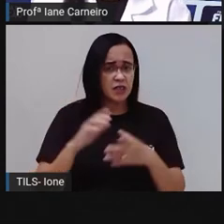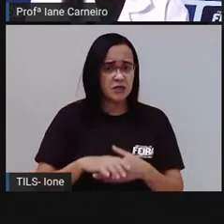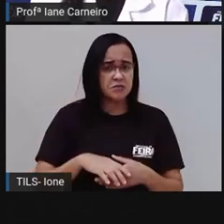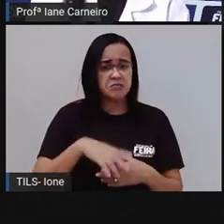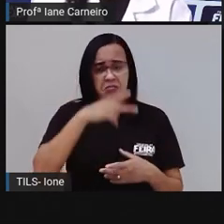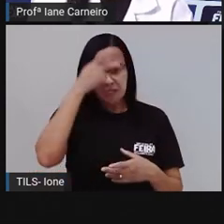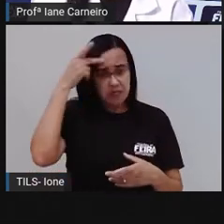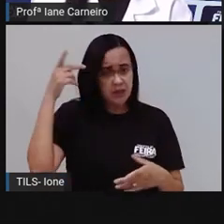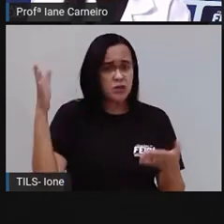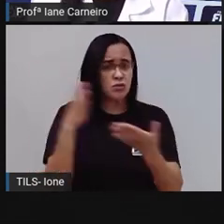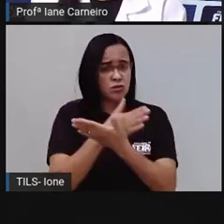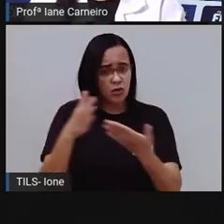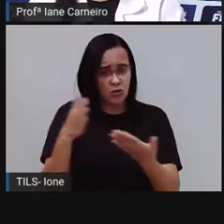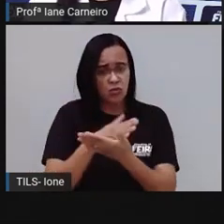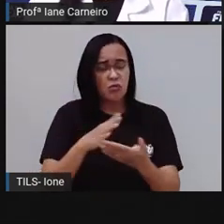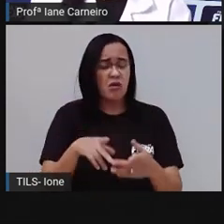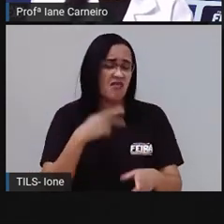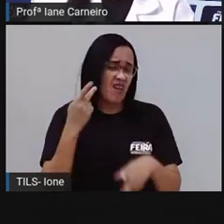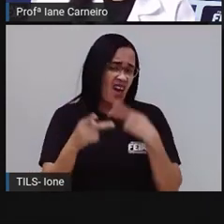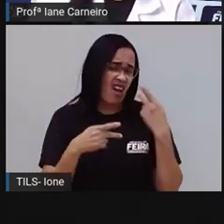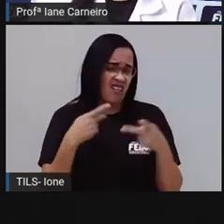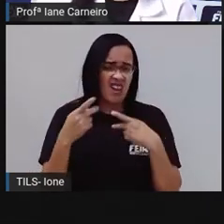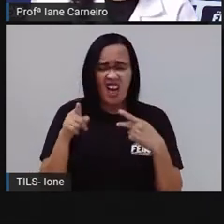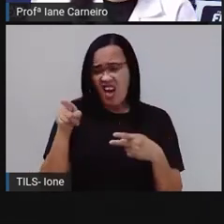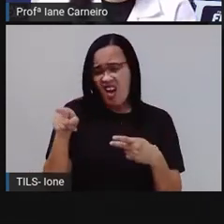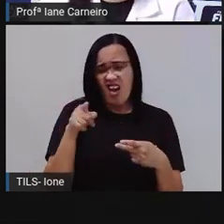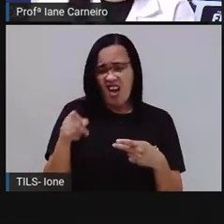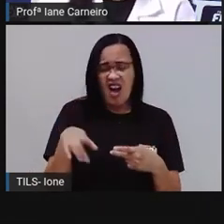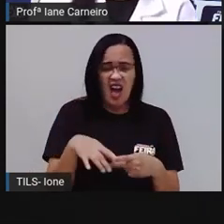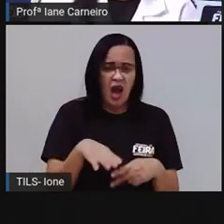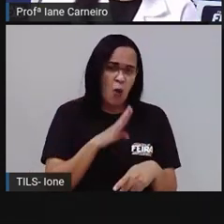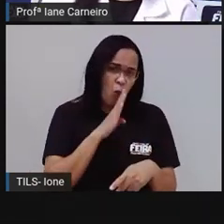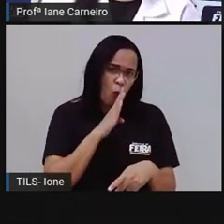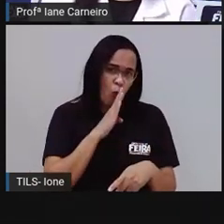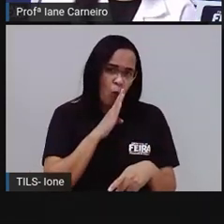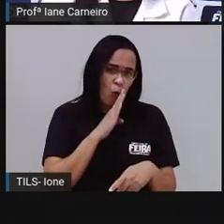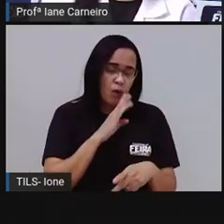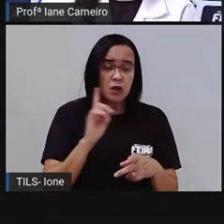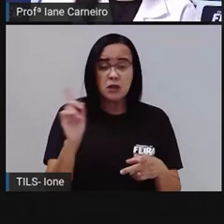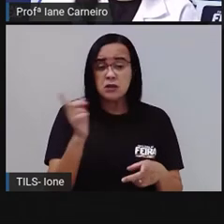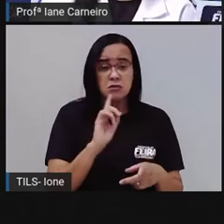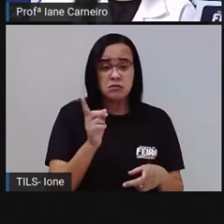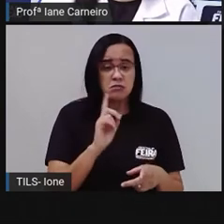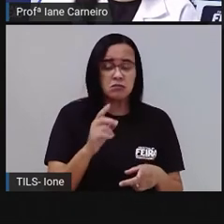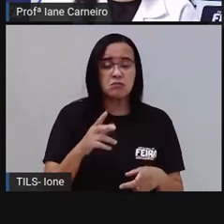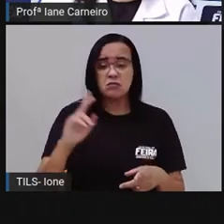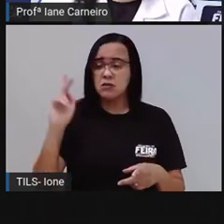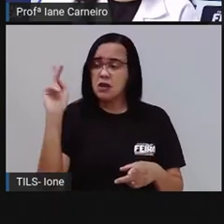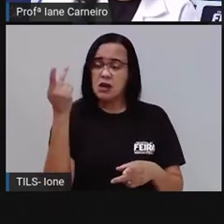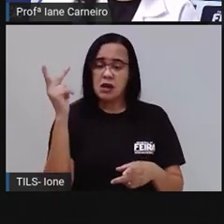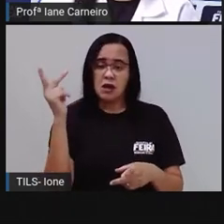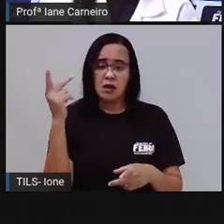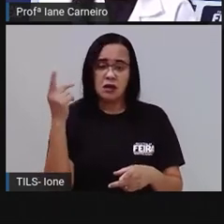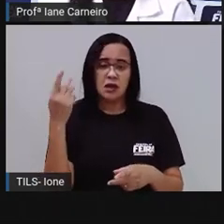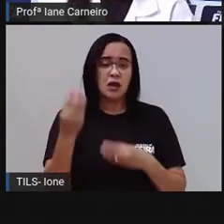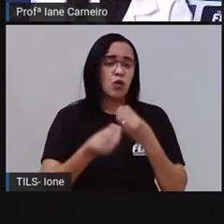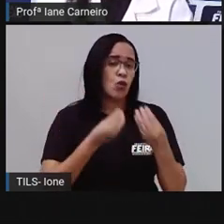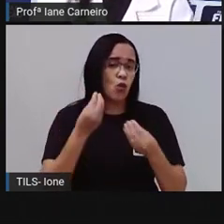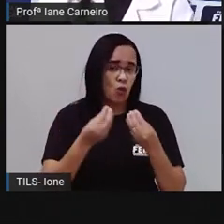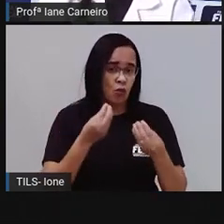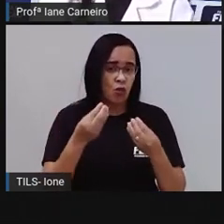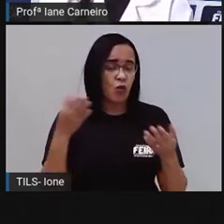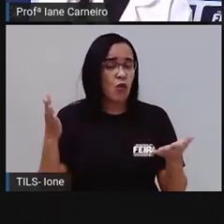não produz um som. Na verdade, quando ela está no início das palavras, ela realmente não